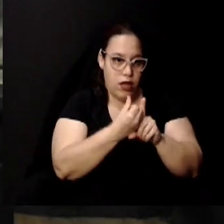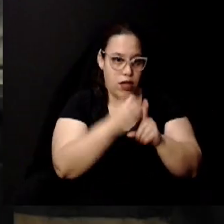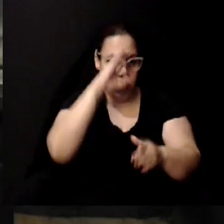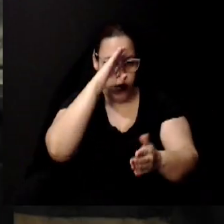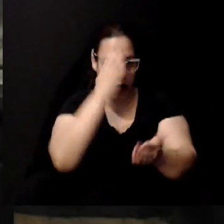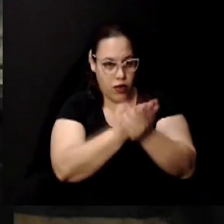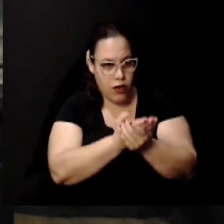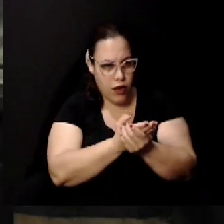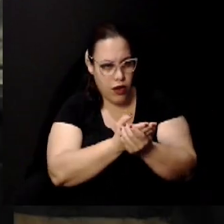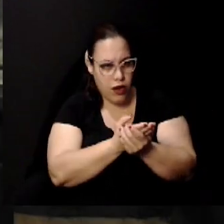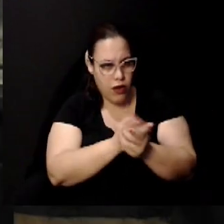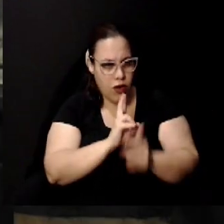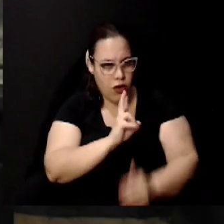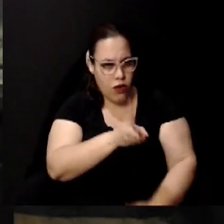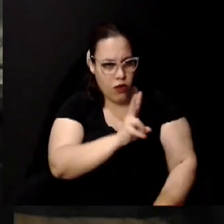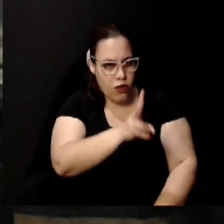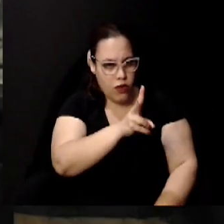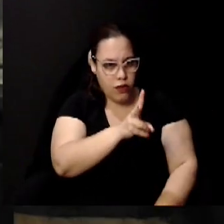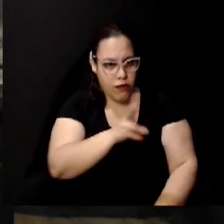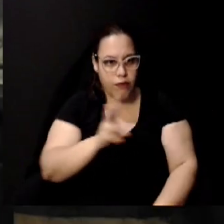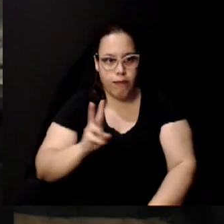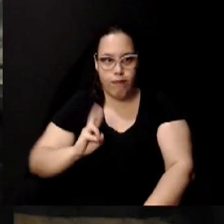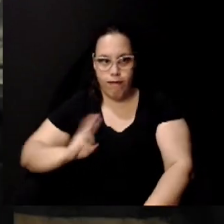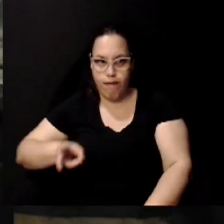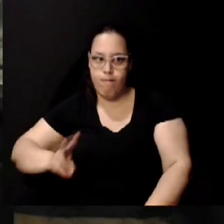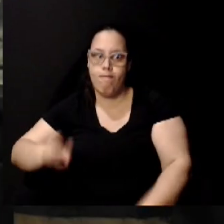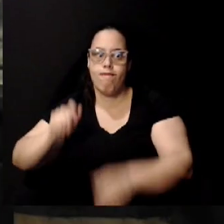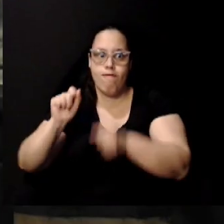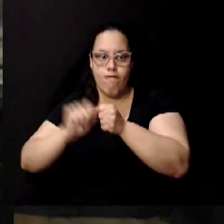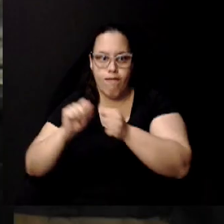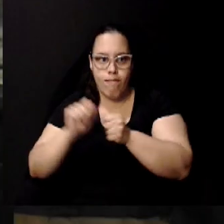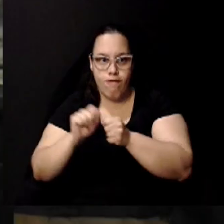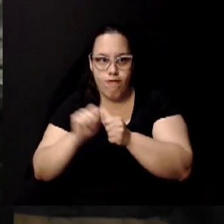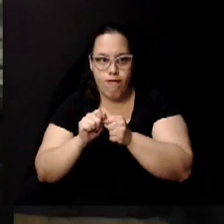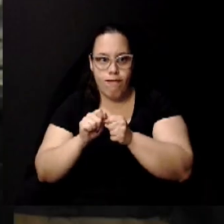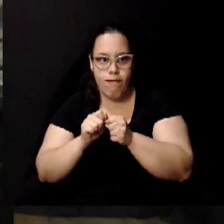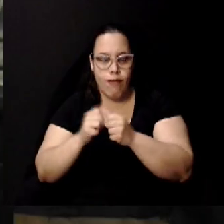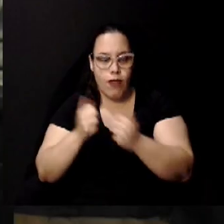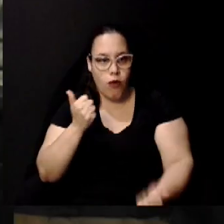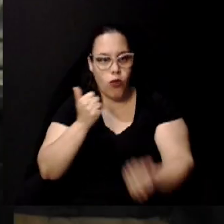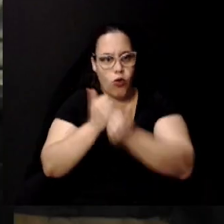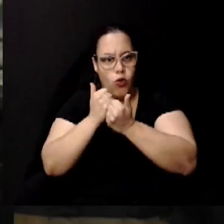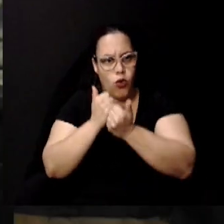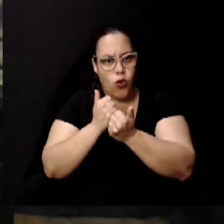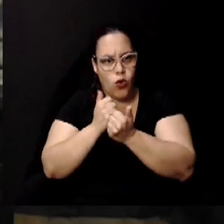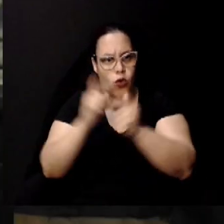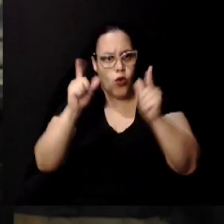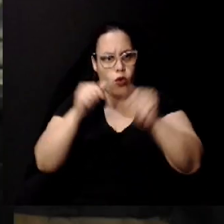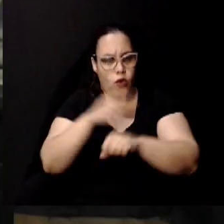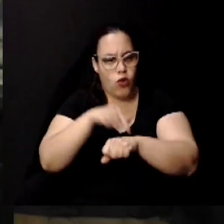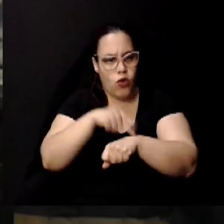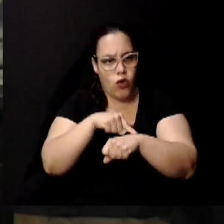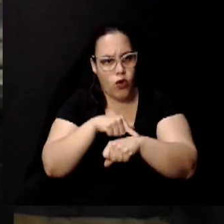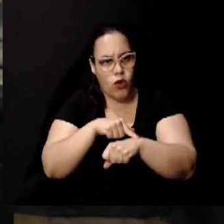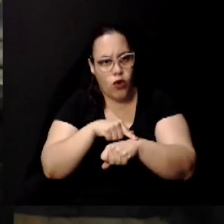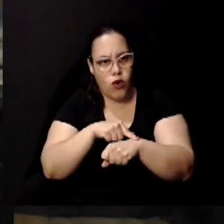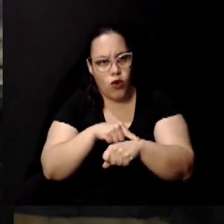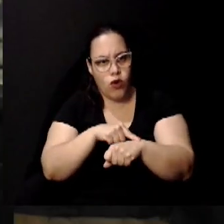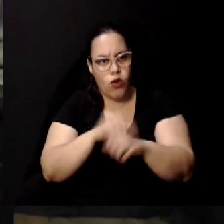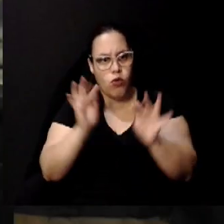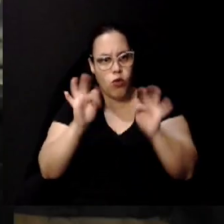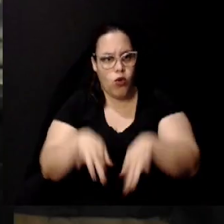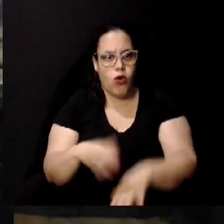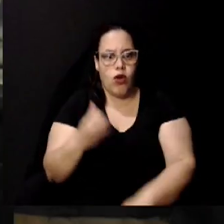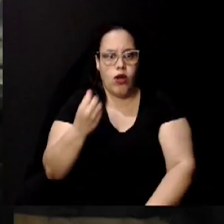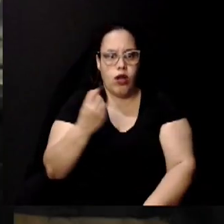continuar? Vamos continuar fazendo. Nós estamos apoiando a luta pela redução da jornada de trabalho pelo fim da escala 6x1 em